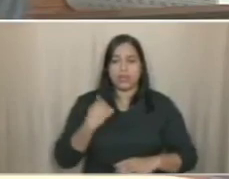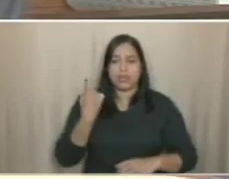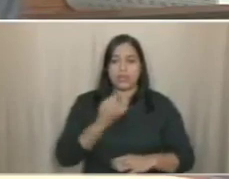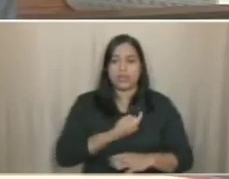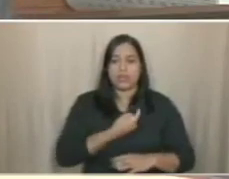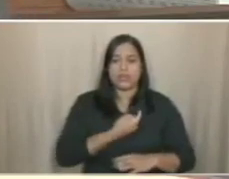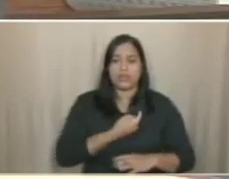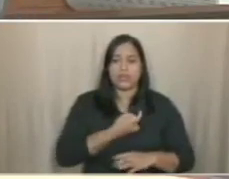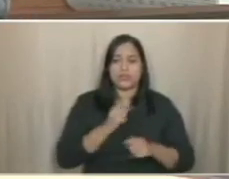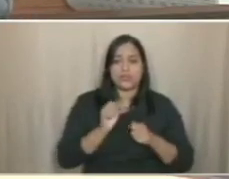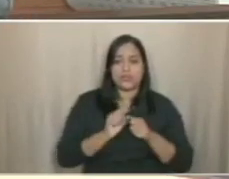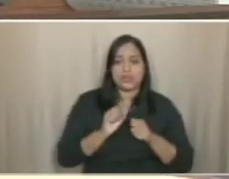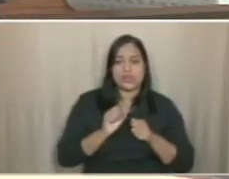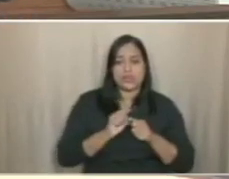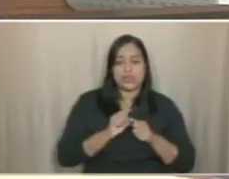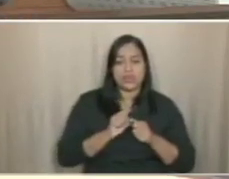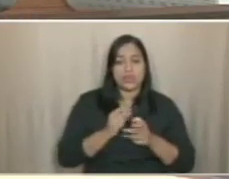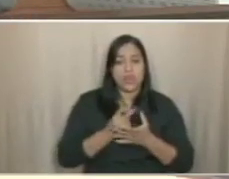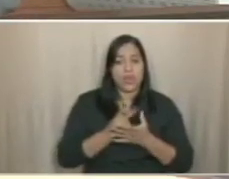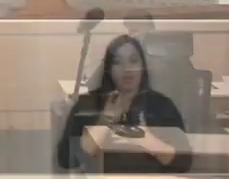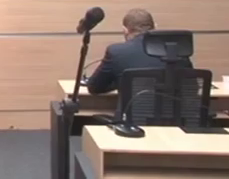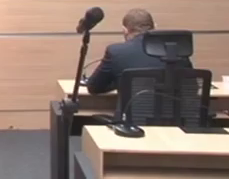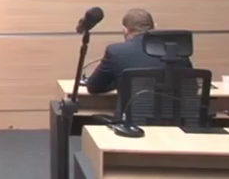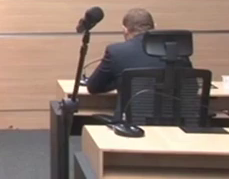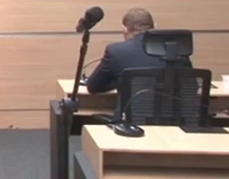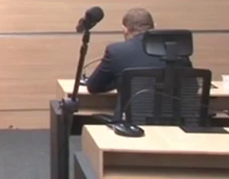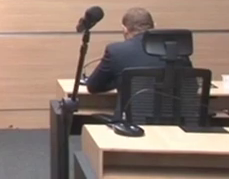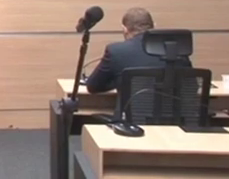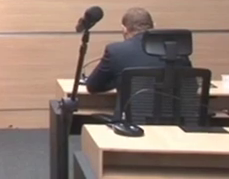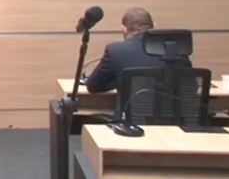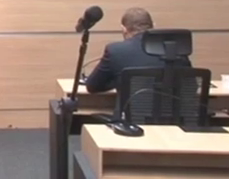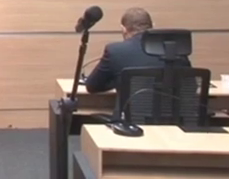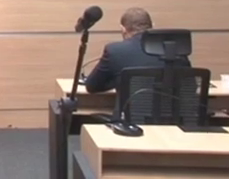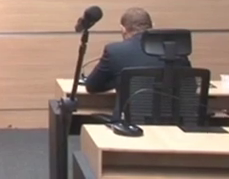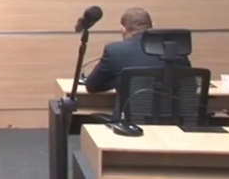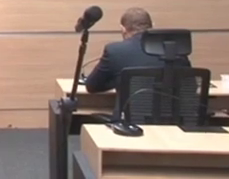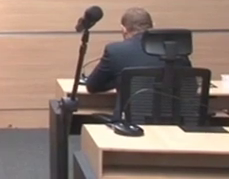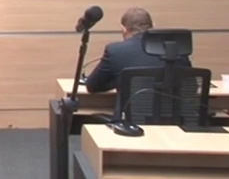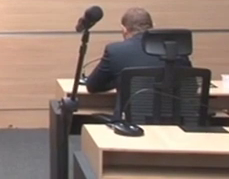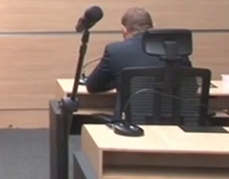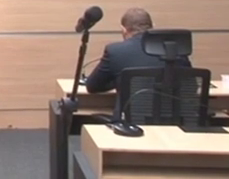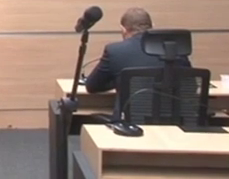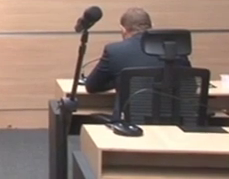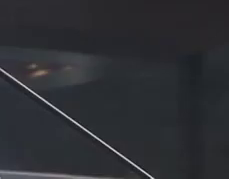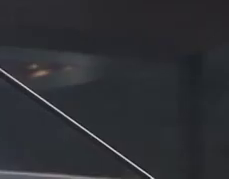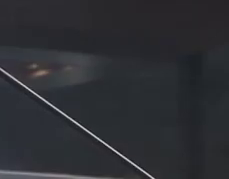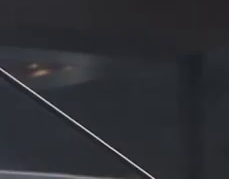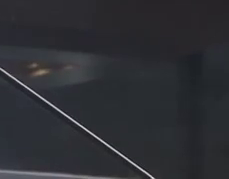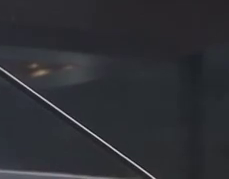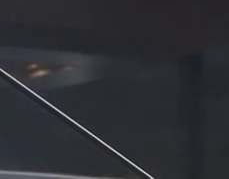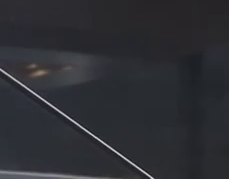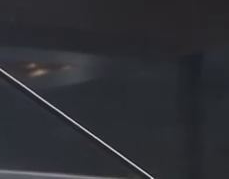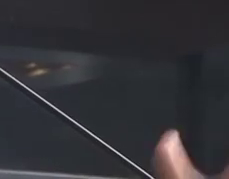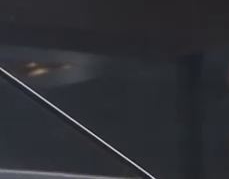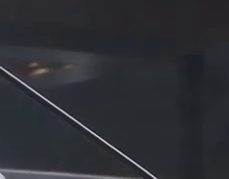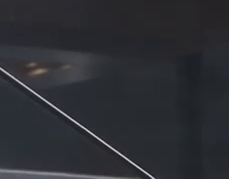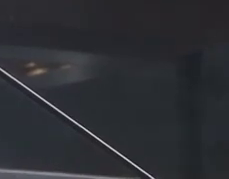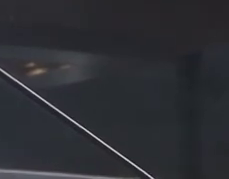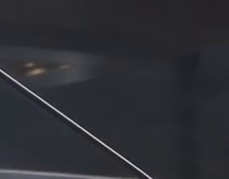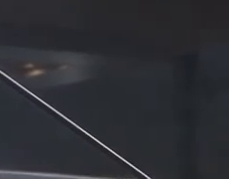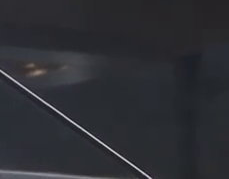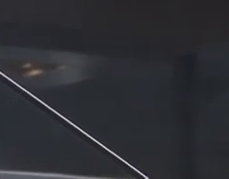podemos fazer para que isso não aconteça mais do que minimize outra reivindicação do vereador é a recuperação das Calçadas